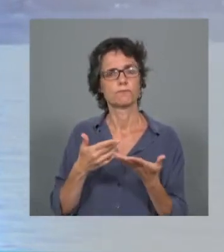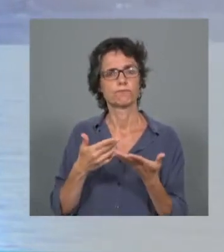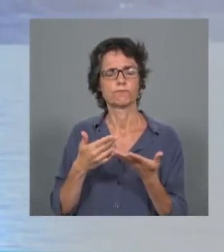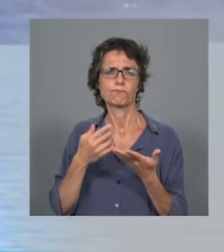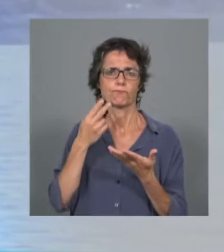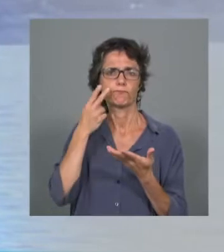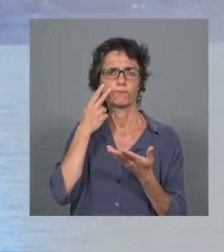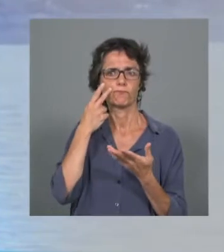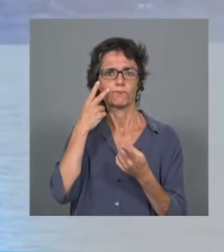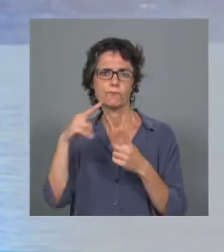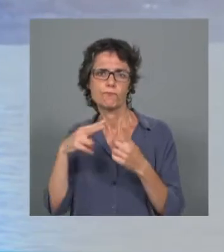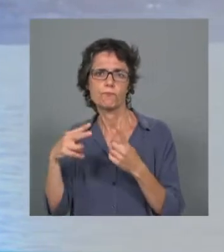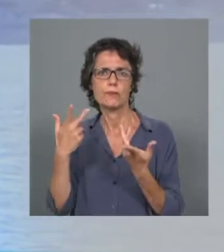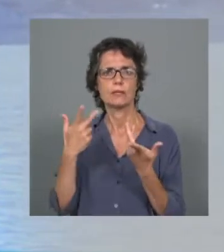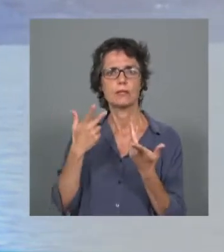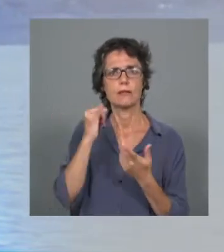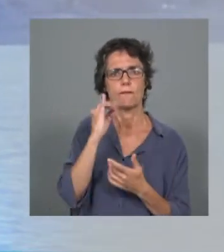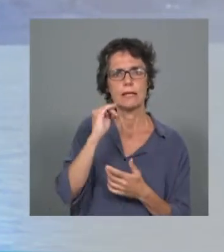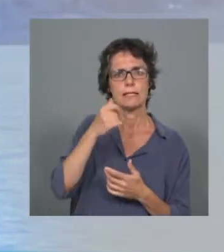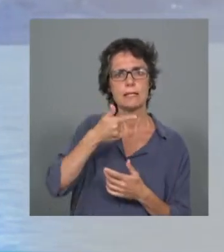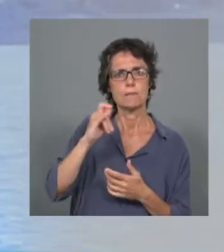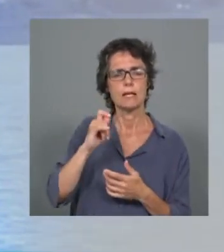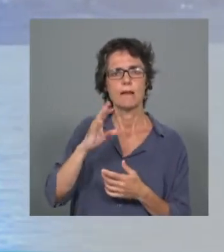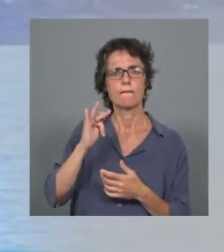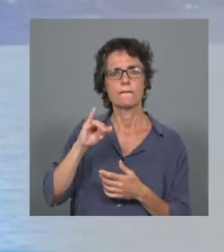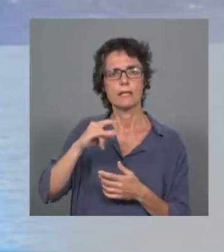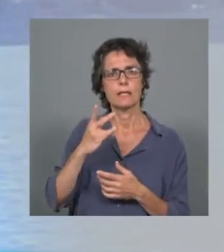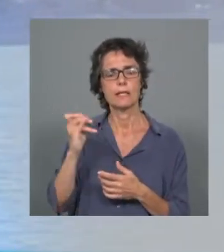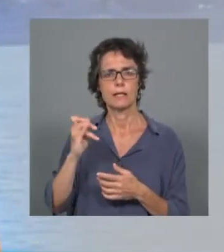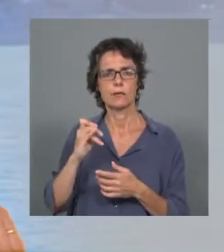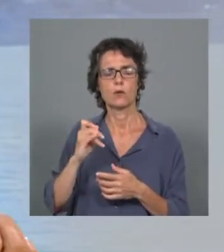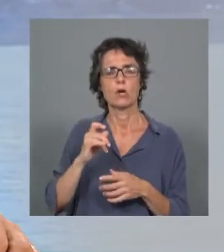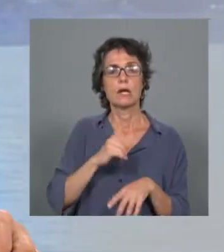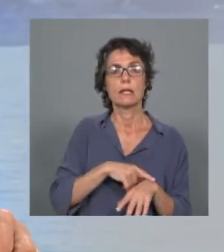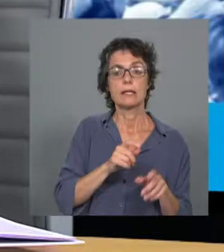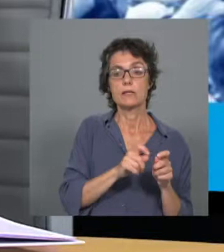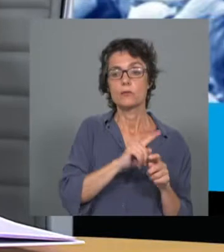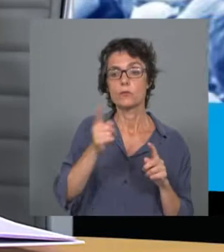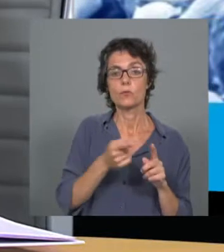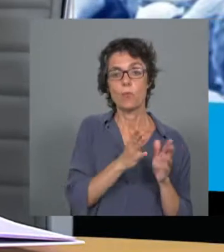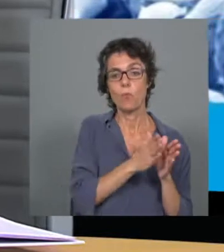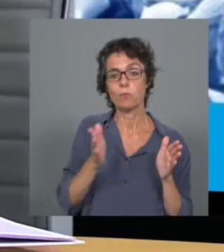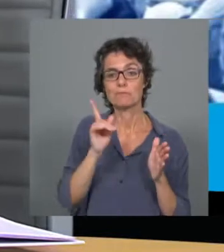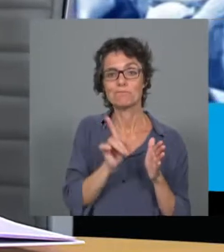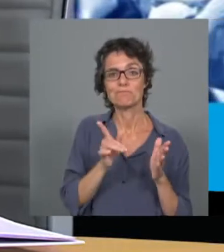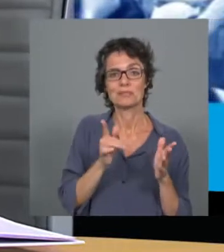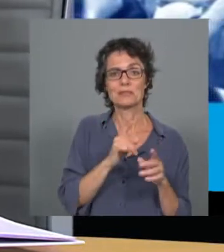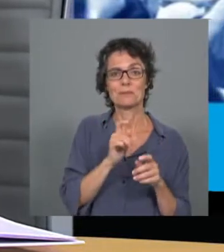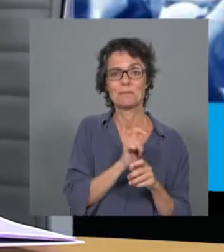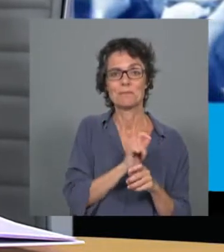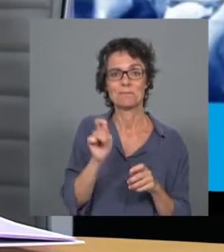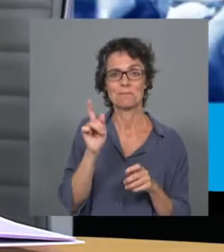Figueiredo ao primeiro semestre deste ano de 2021, que está connosco. Isabel, boa tarde. Obrigado por estar no